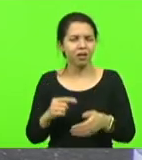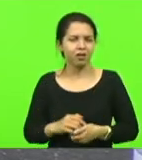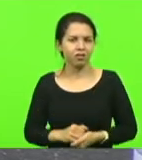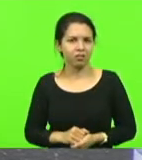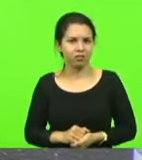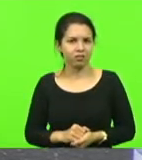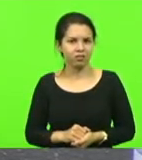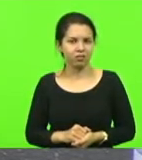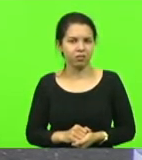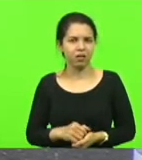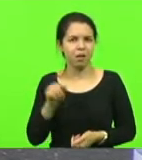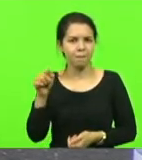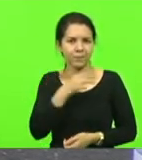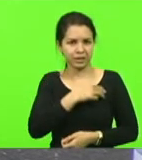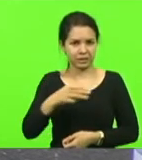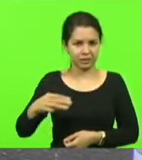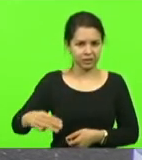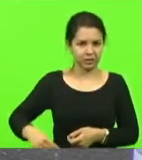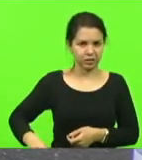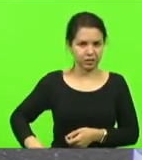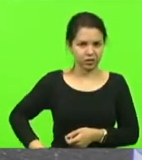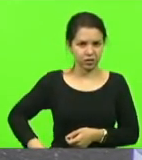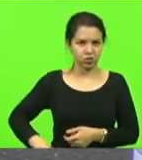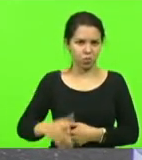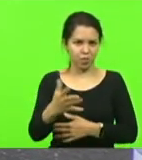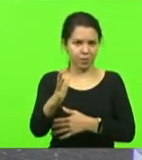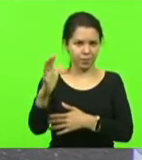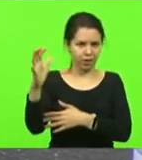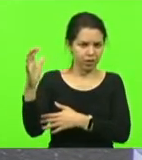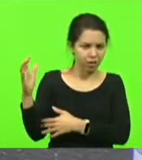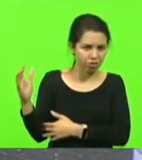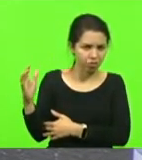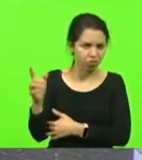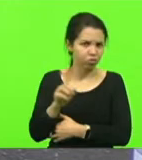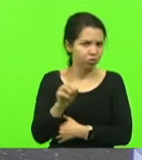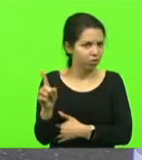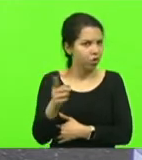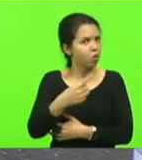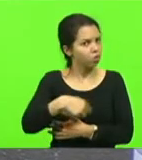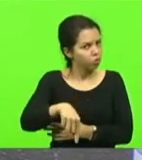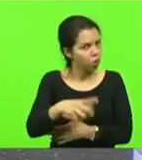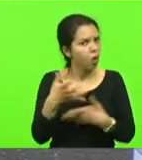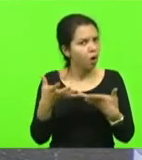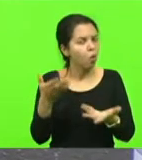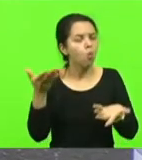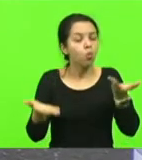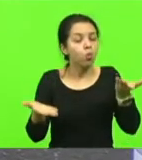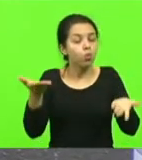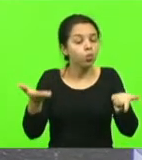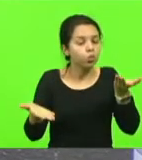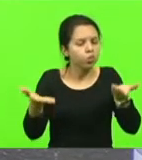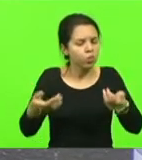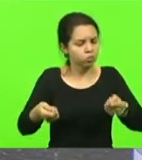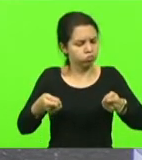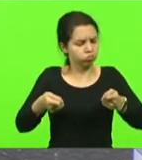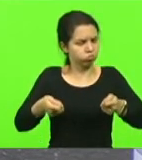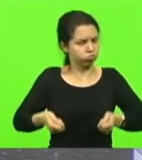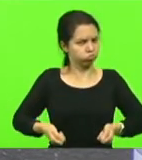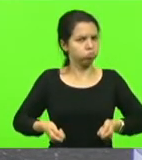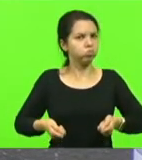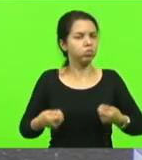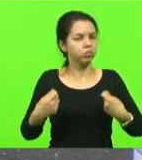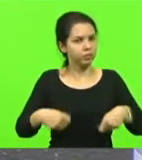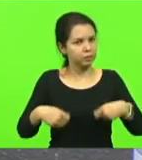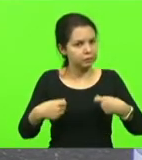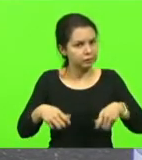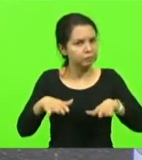ao então ministro do Meio Ambiente. Queremos com equilíbrio, com os pés no chão, mas